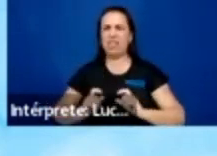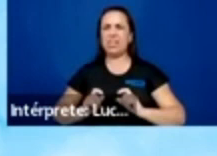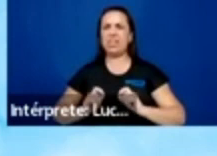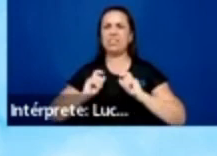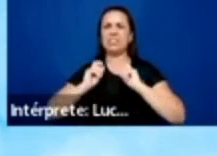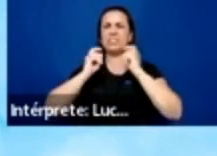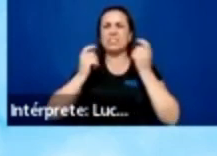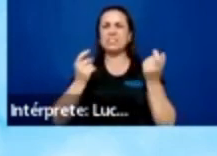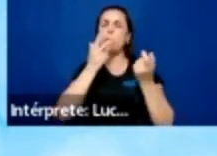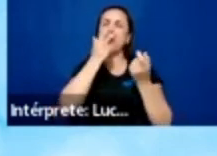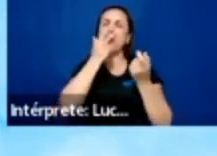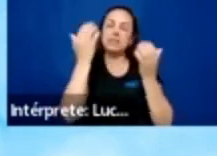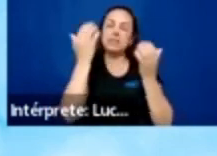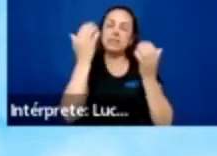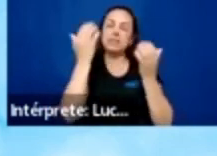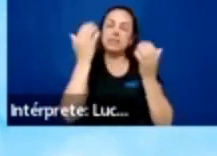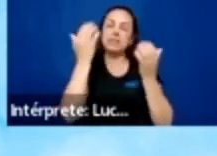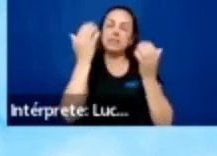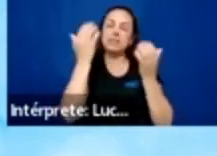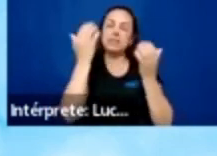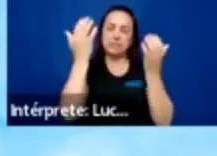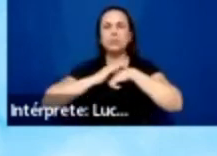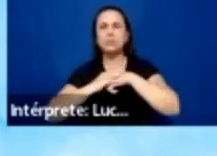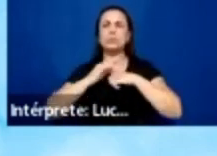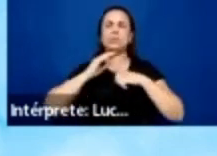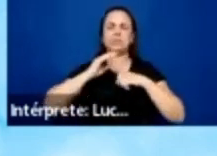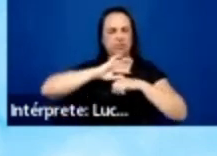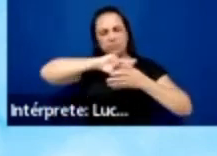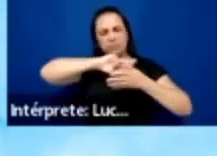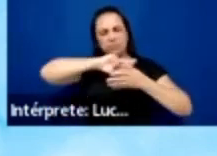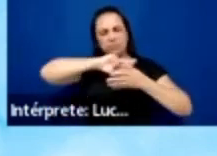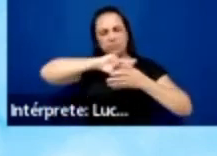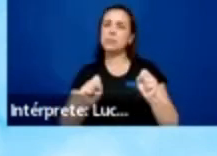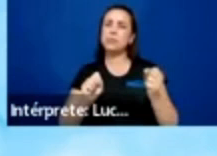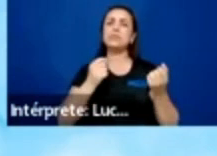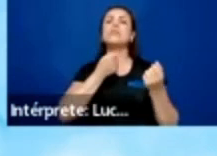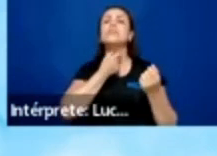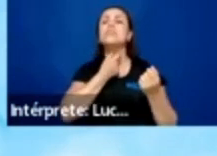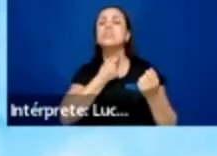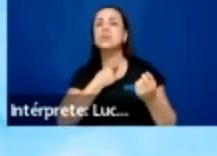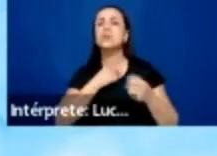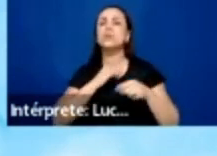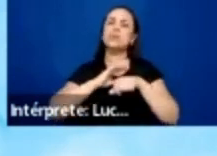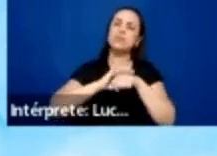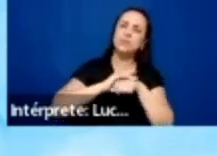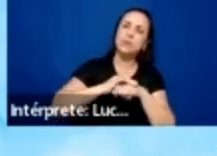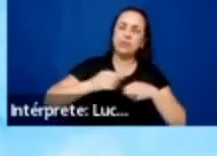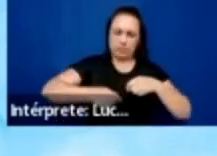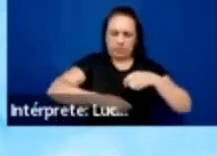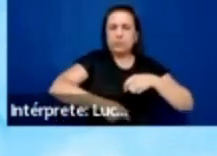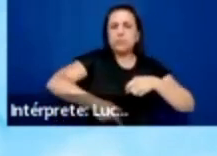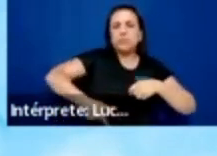teu rins, a tua tireoide, detonando você por dentro. Você vai envelhecer